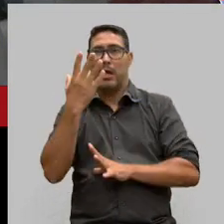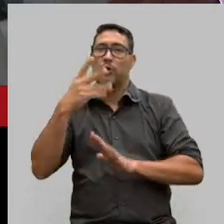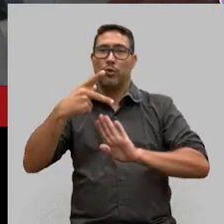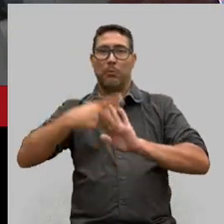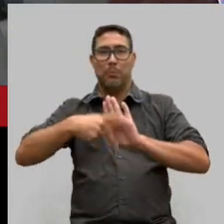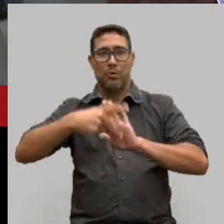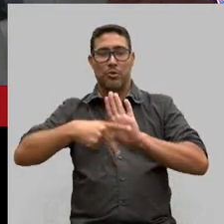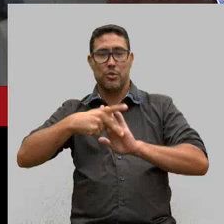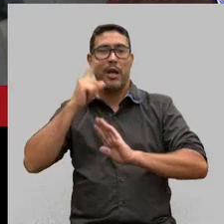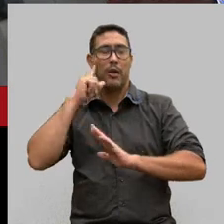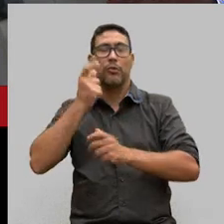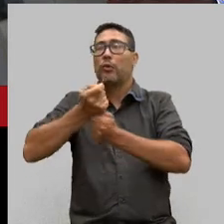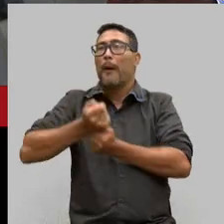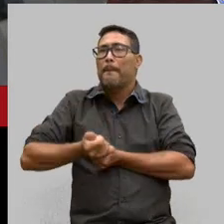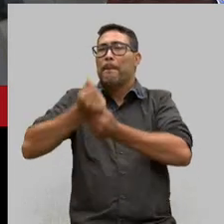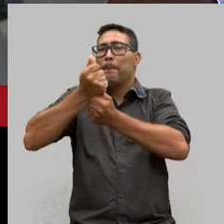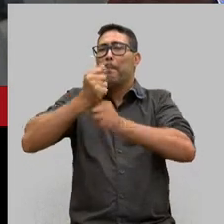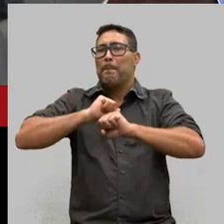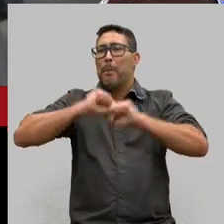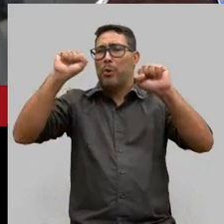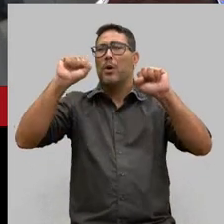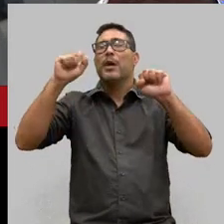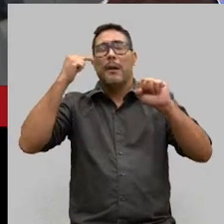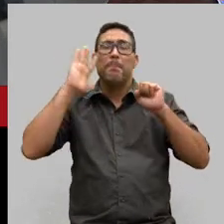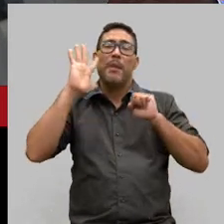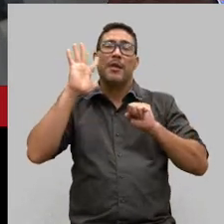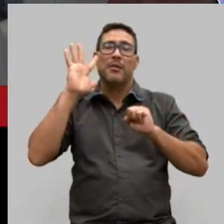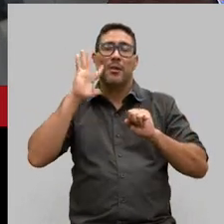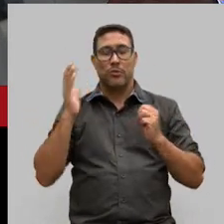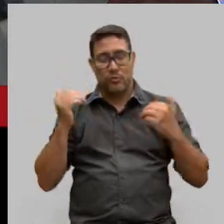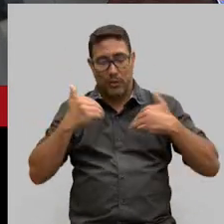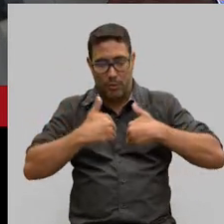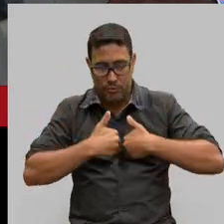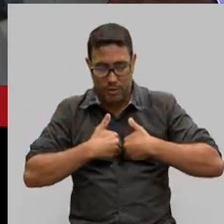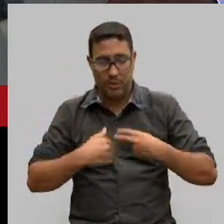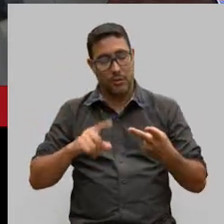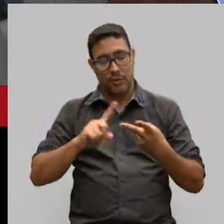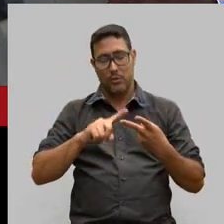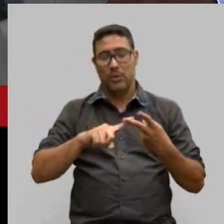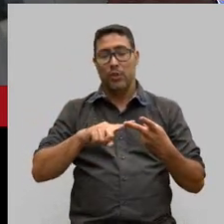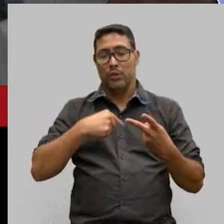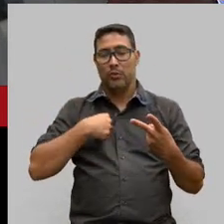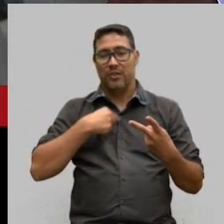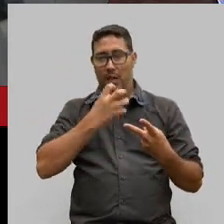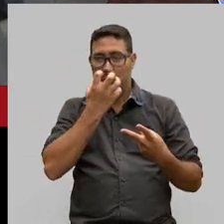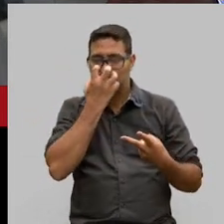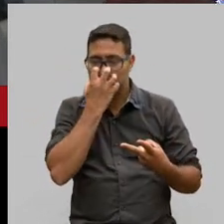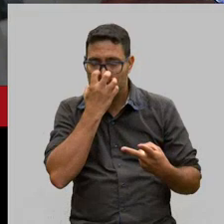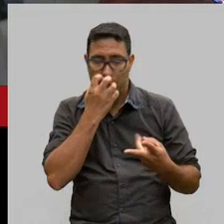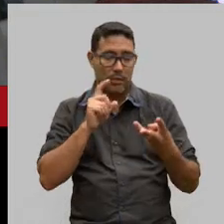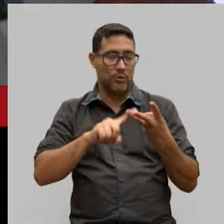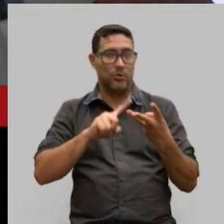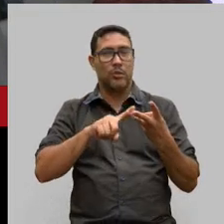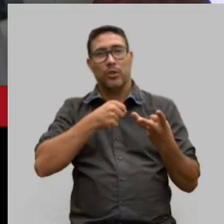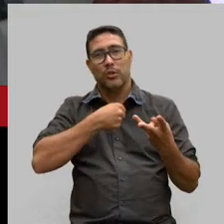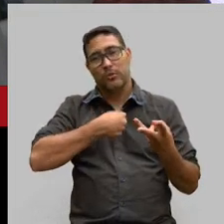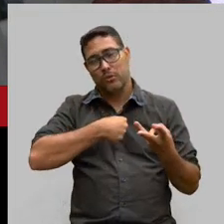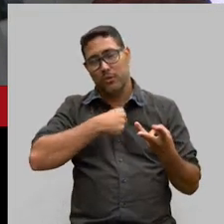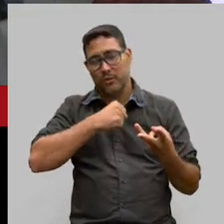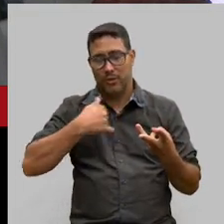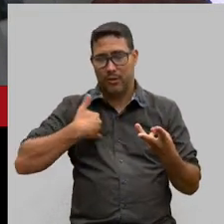fogos né pensando nos autistas nos animais na nos idosos e nas pessoas também que realmente não gosta é muito